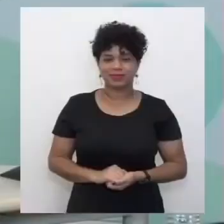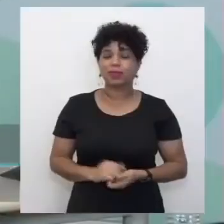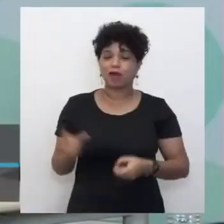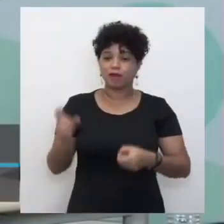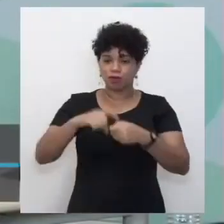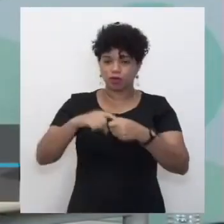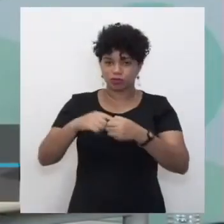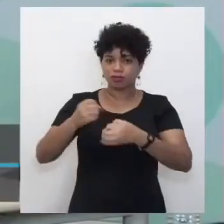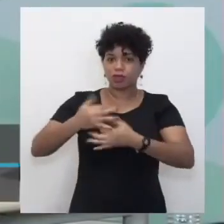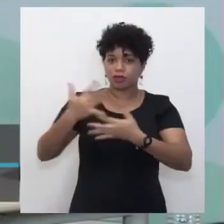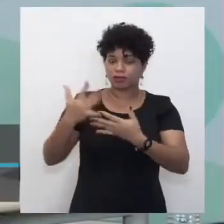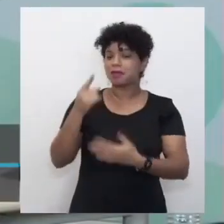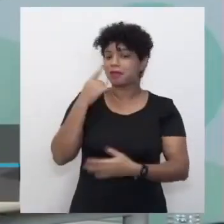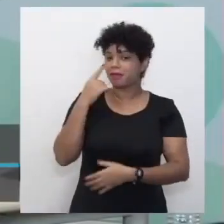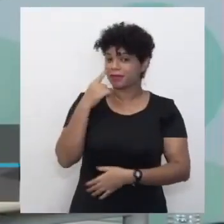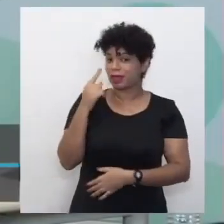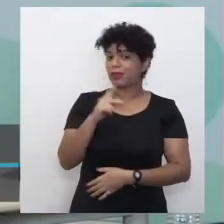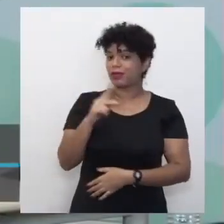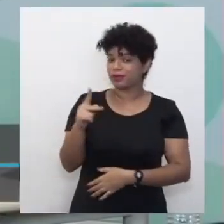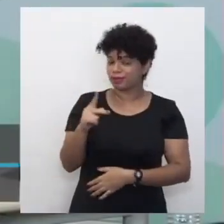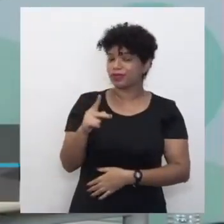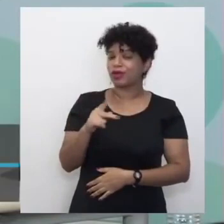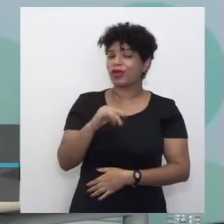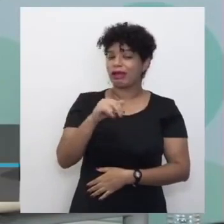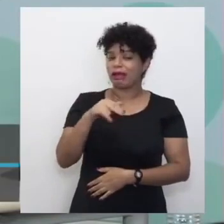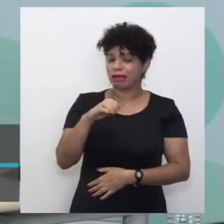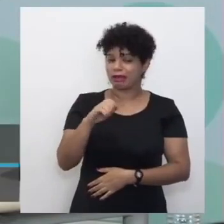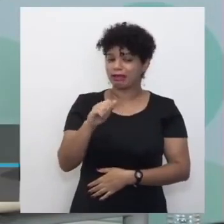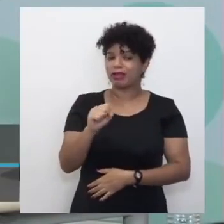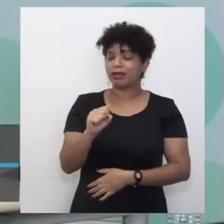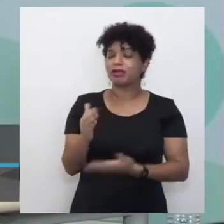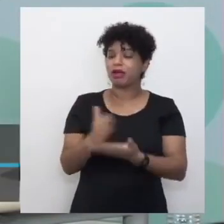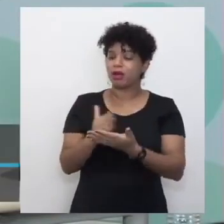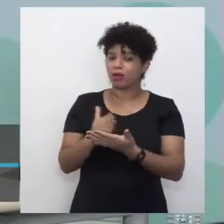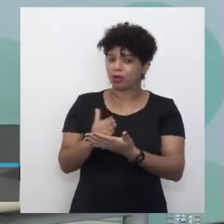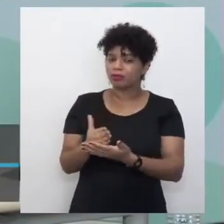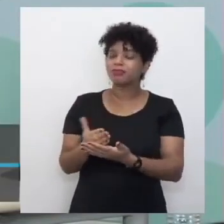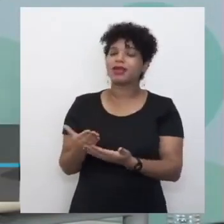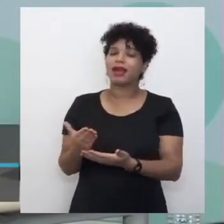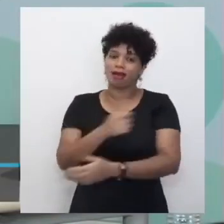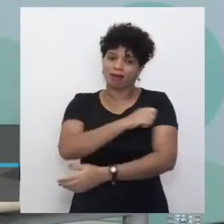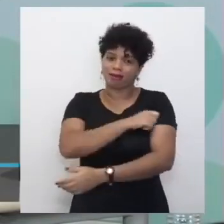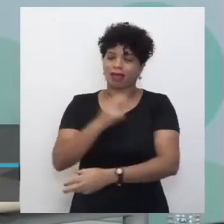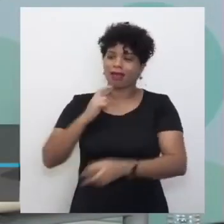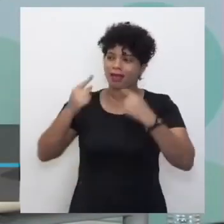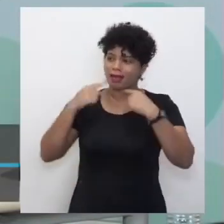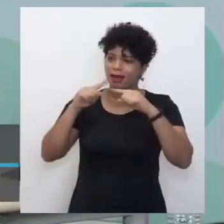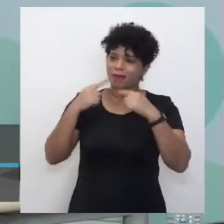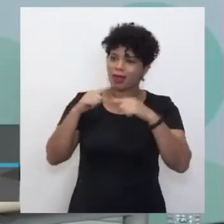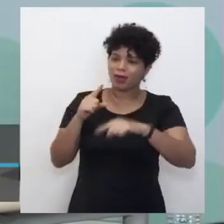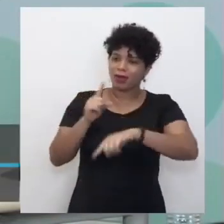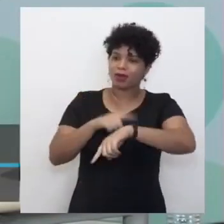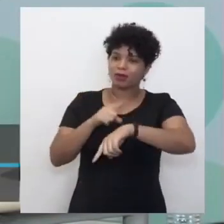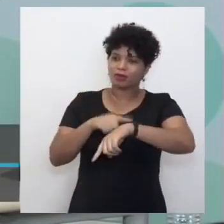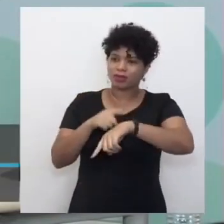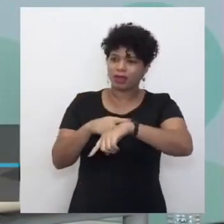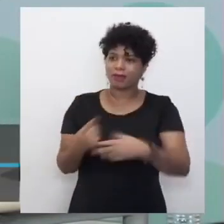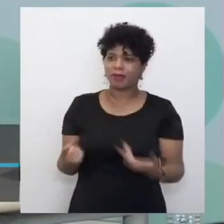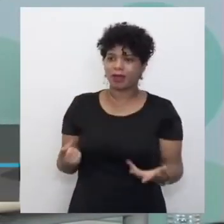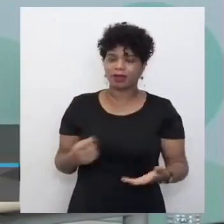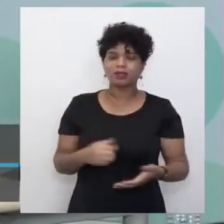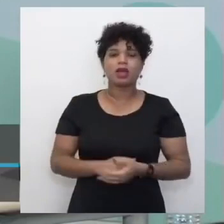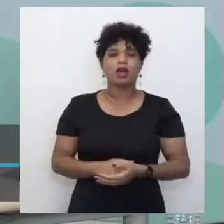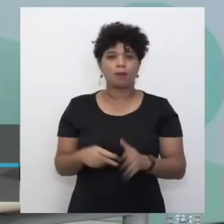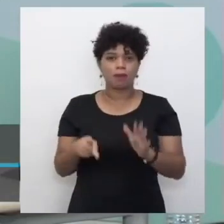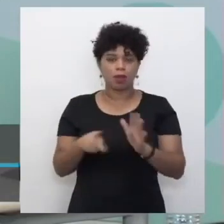Voltamos. Olha, professora Inês, alguns reclamaram aí que o tempinho foi curto, mas muitos fizeram e falaram que conseguiram. Então, vamos ver se eles acertaram.